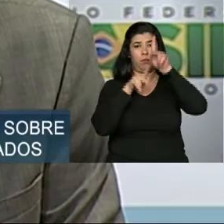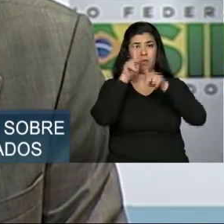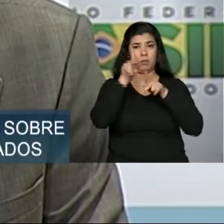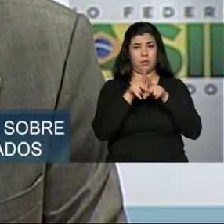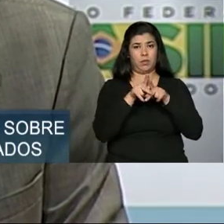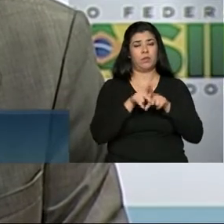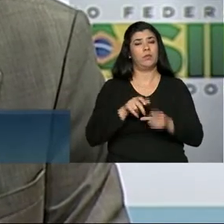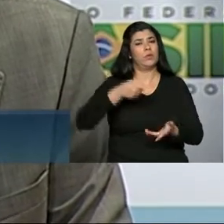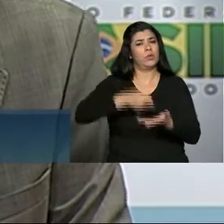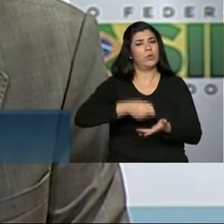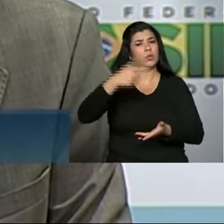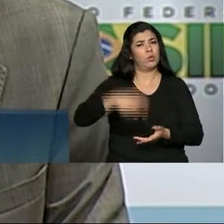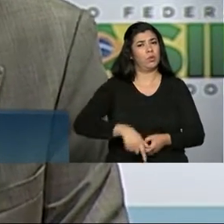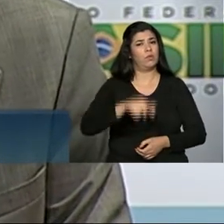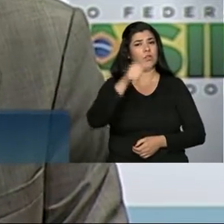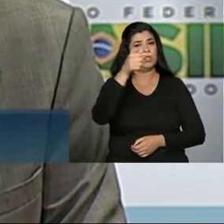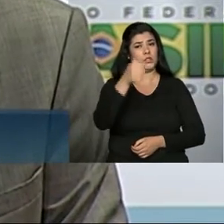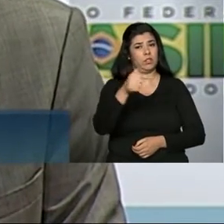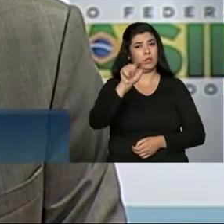quero insistir,